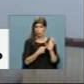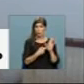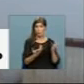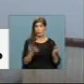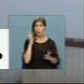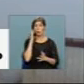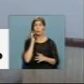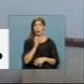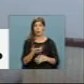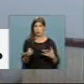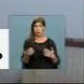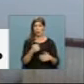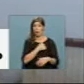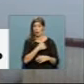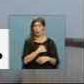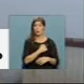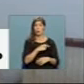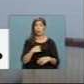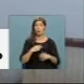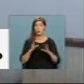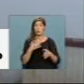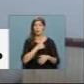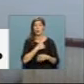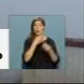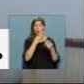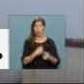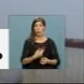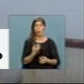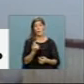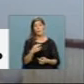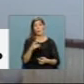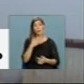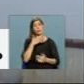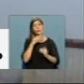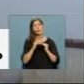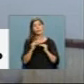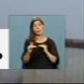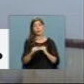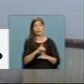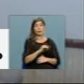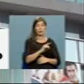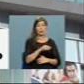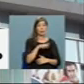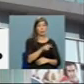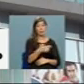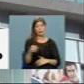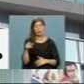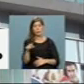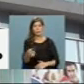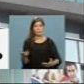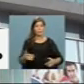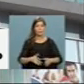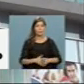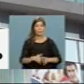número de imóveis que nós precisávamos para os preços estabilizar. Estamos a falar de 60 ou 70 mil imóveis.